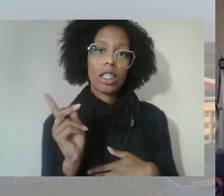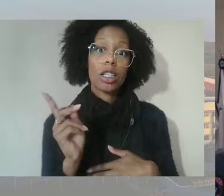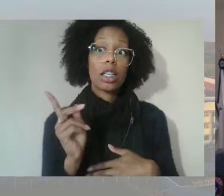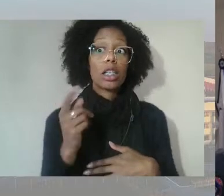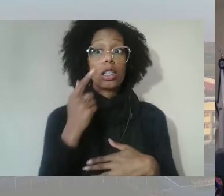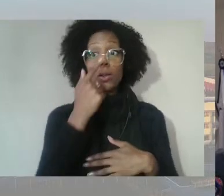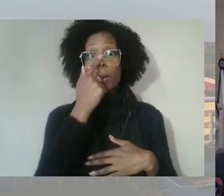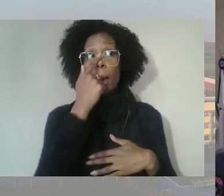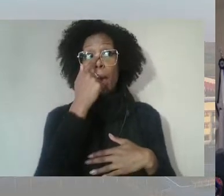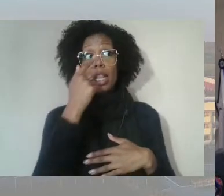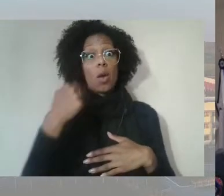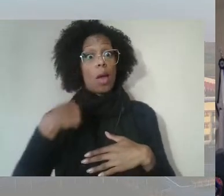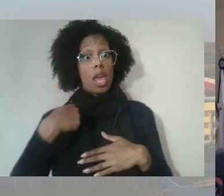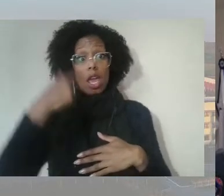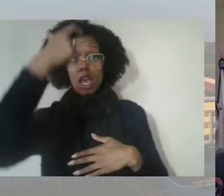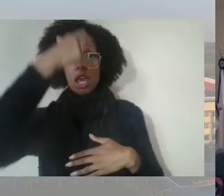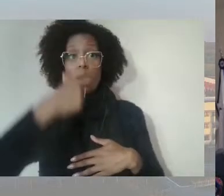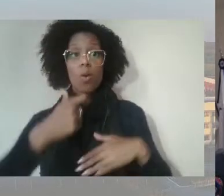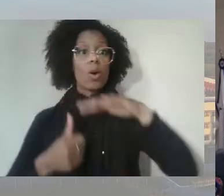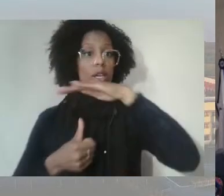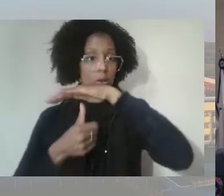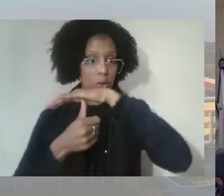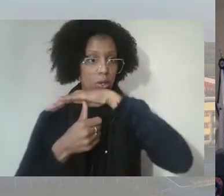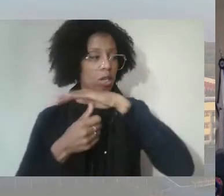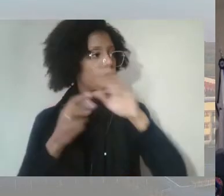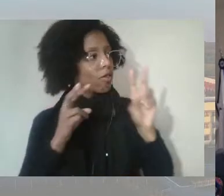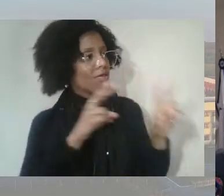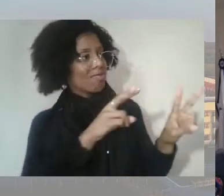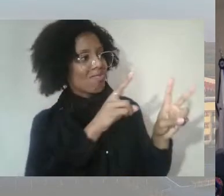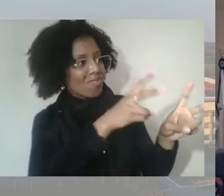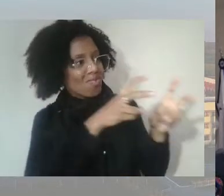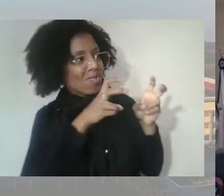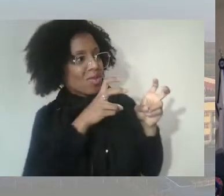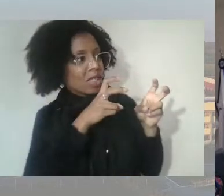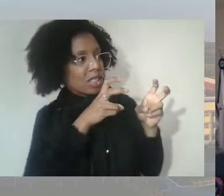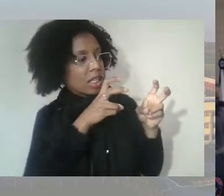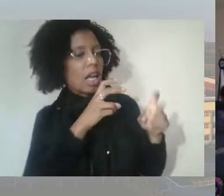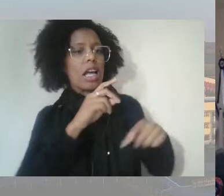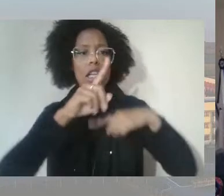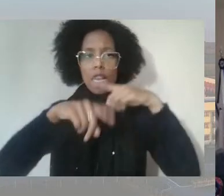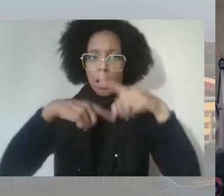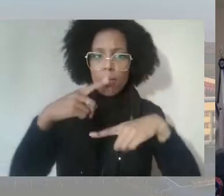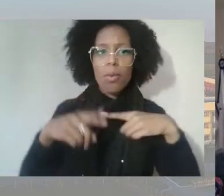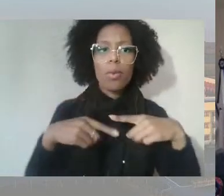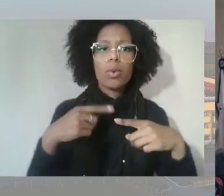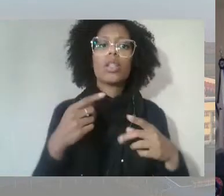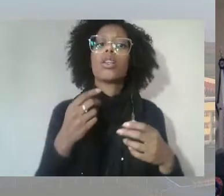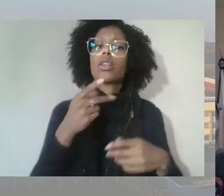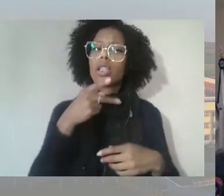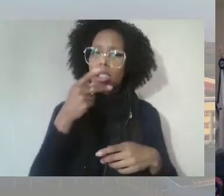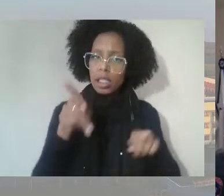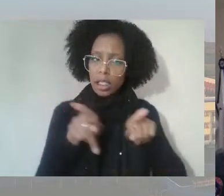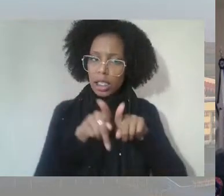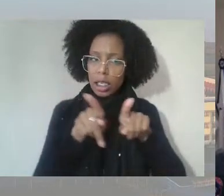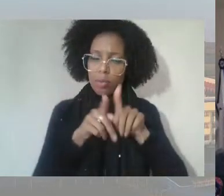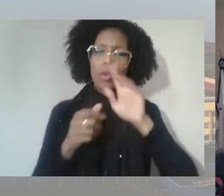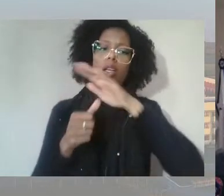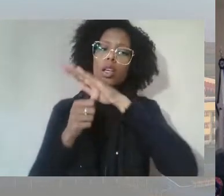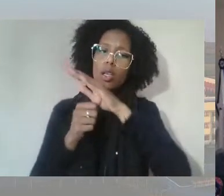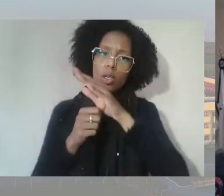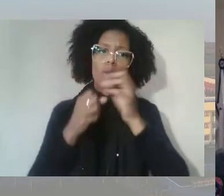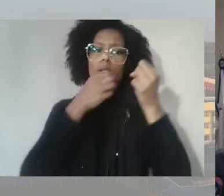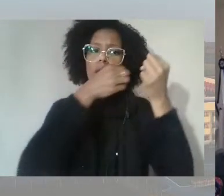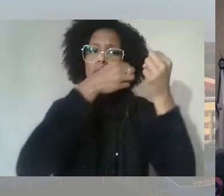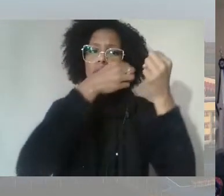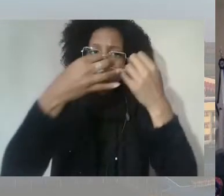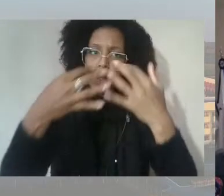posicionamento. Eu me posicionei ali e me posicionei aqui depois do ato, até porque é uma situação diferente. Mas eu quero comparar as